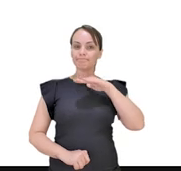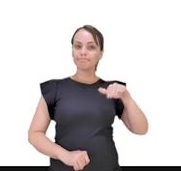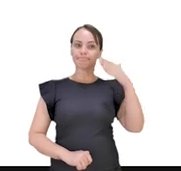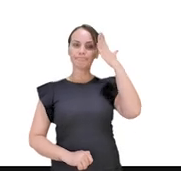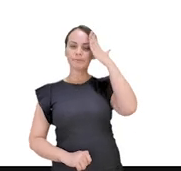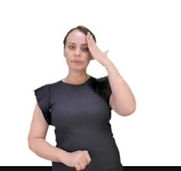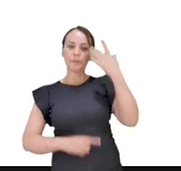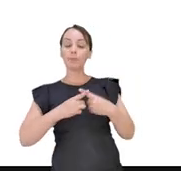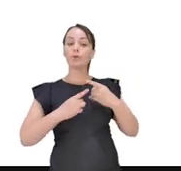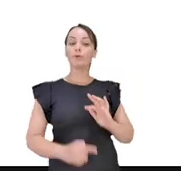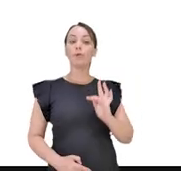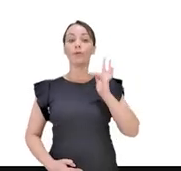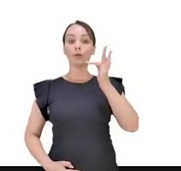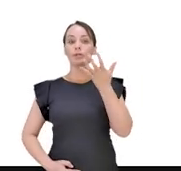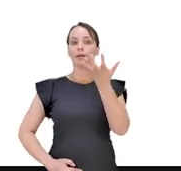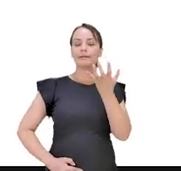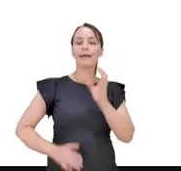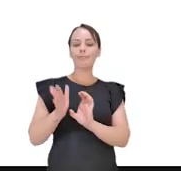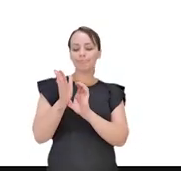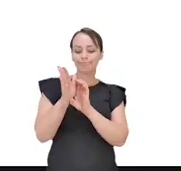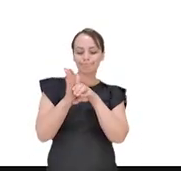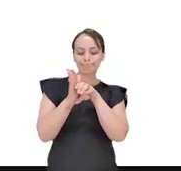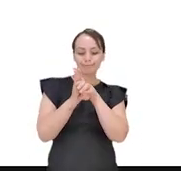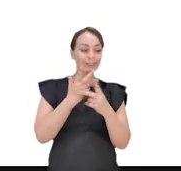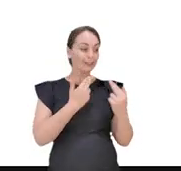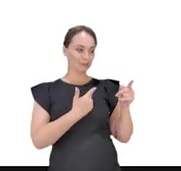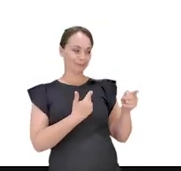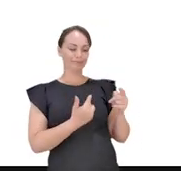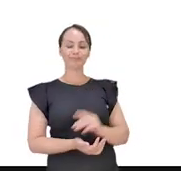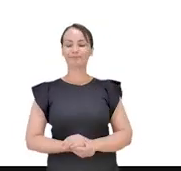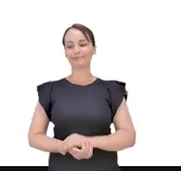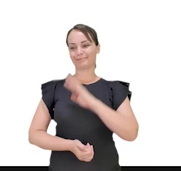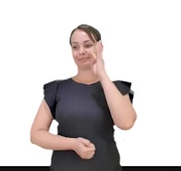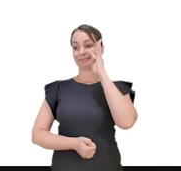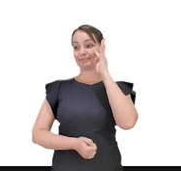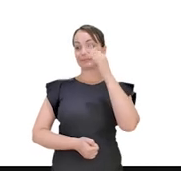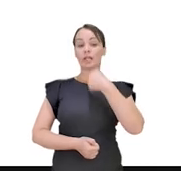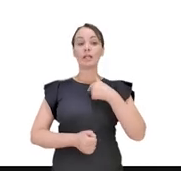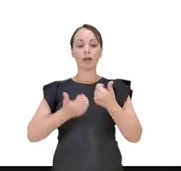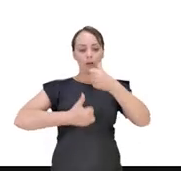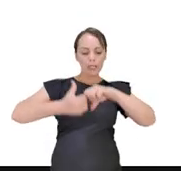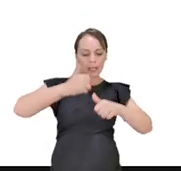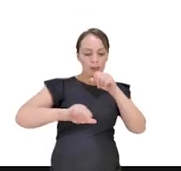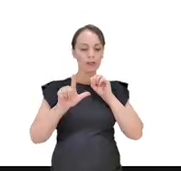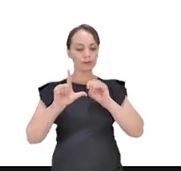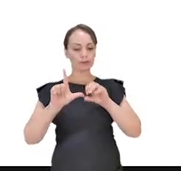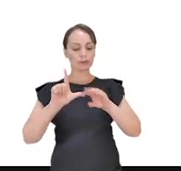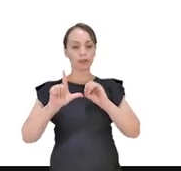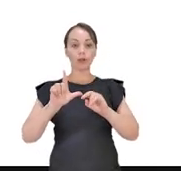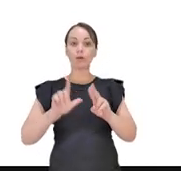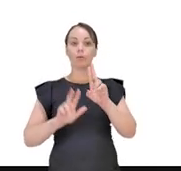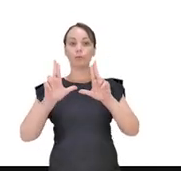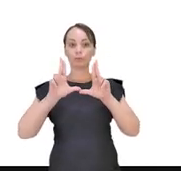porque quando ela crescer, ela vai querer ser uma cientista igual você. Ah, legal. Na realidade, eu sou químico licenciado pela